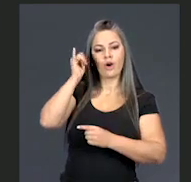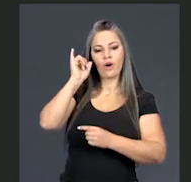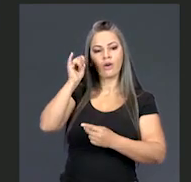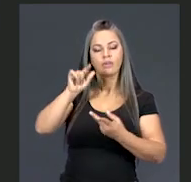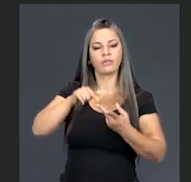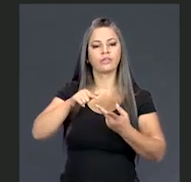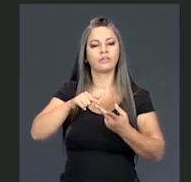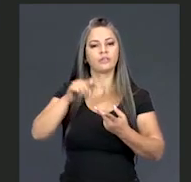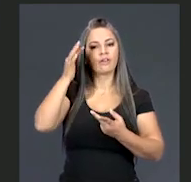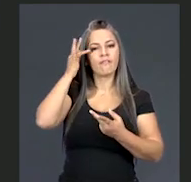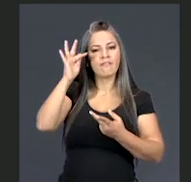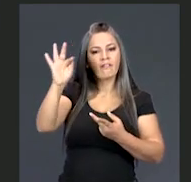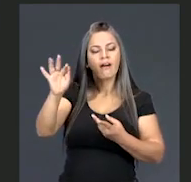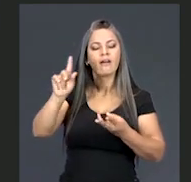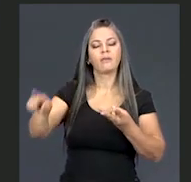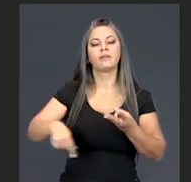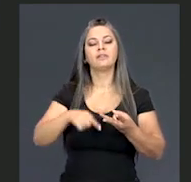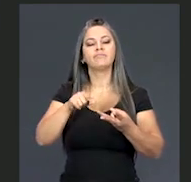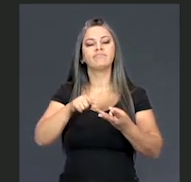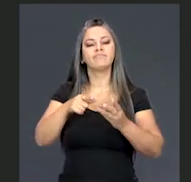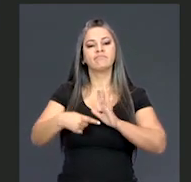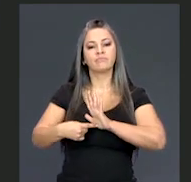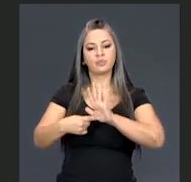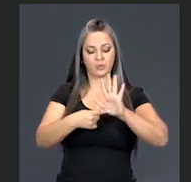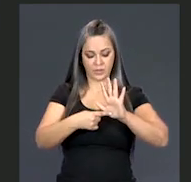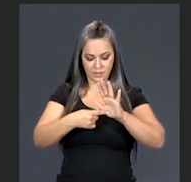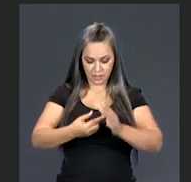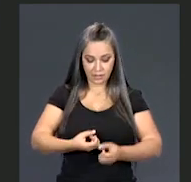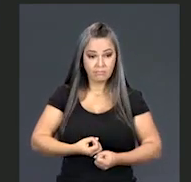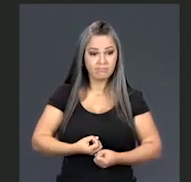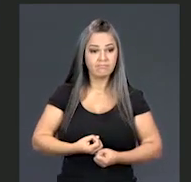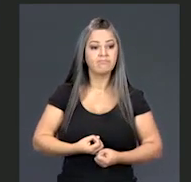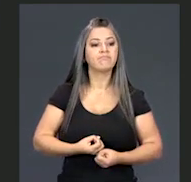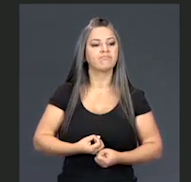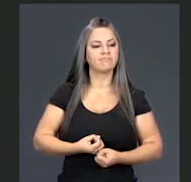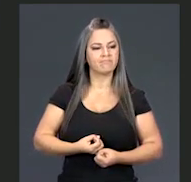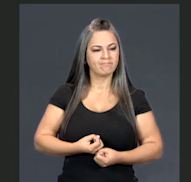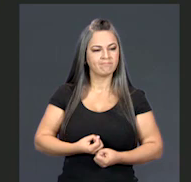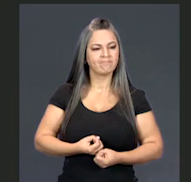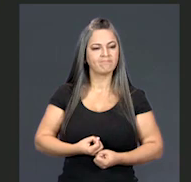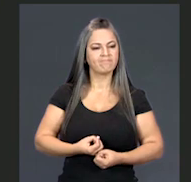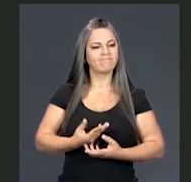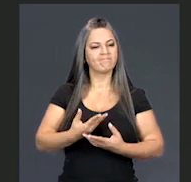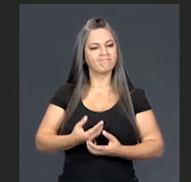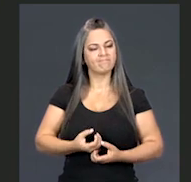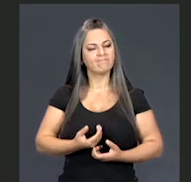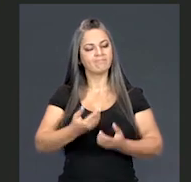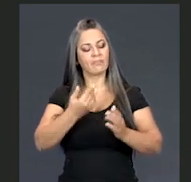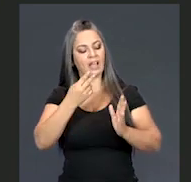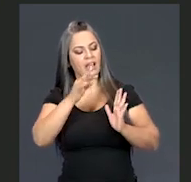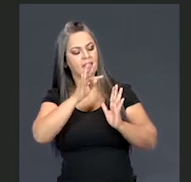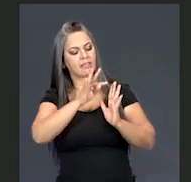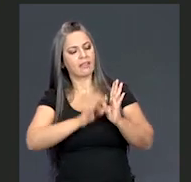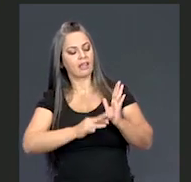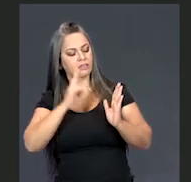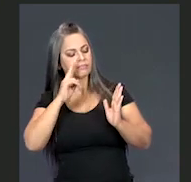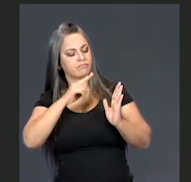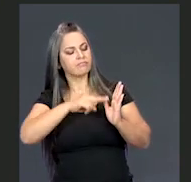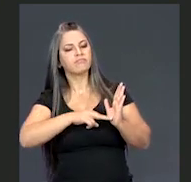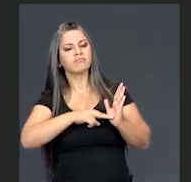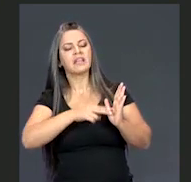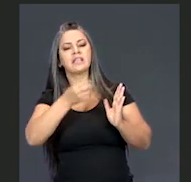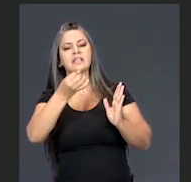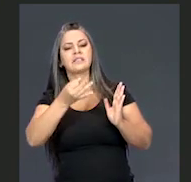fábulas, expressando avaliação, quer dizer, vai dar sua opinião sobre aquilo que você leu, sobre o texto lido, estabelecendo preferências